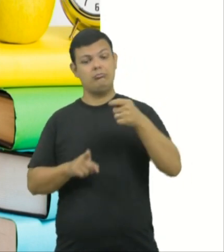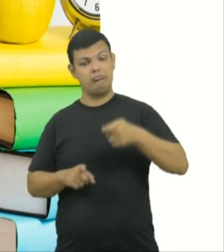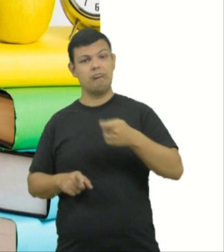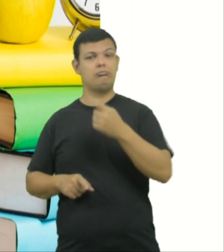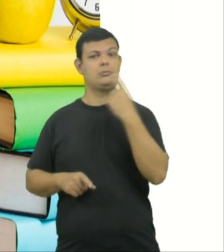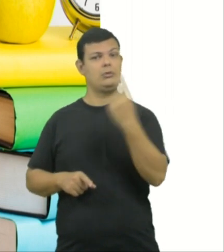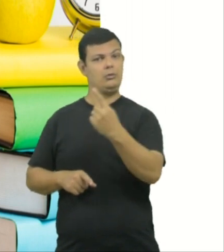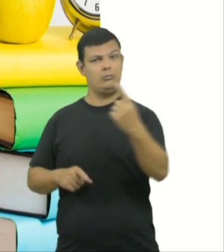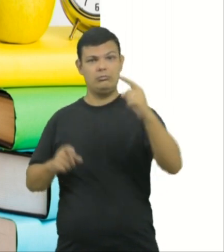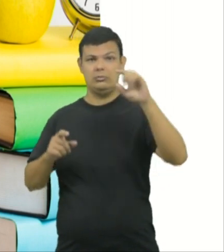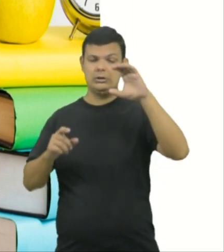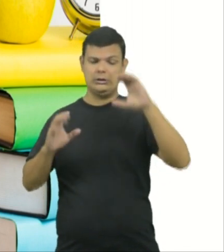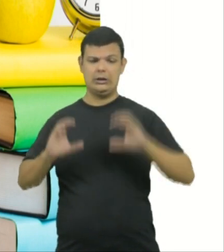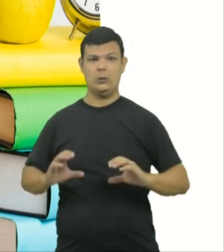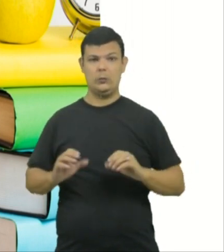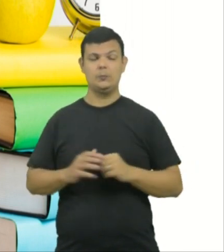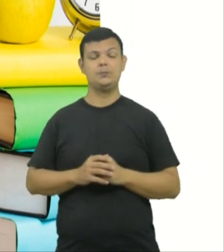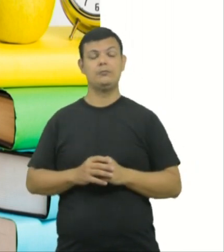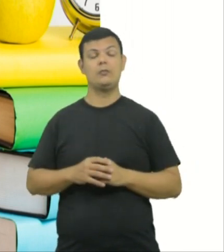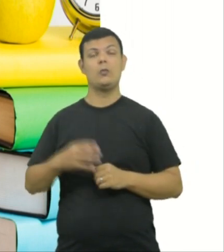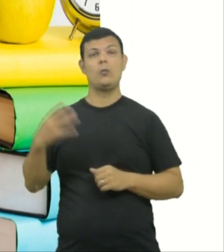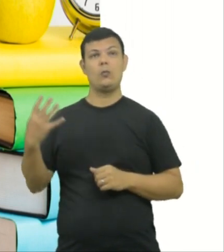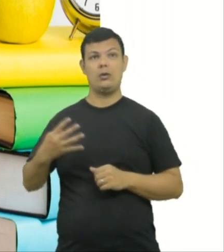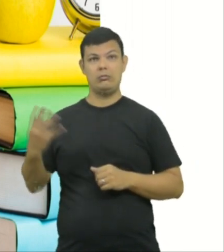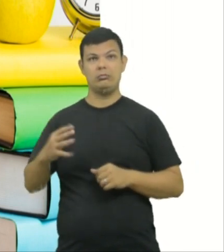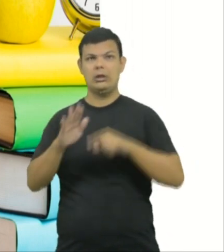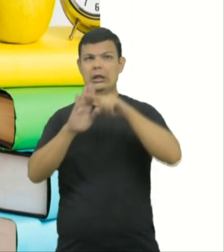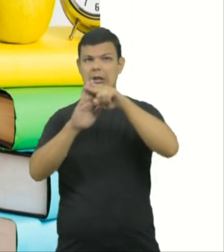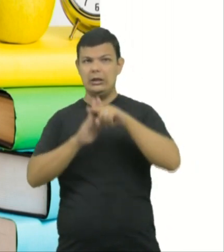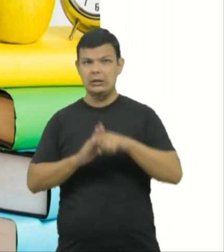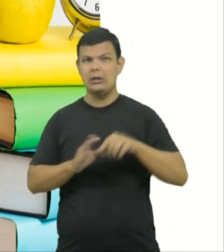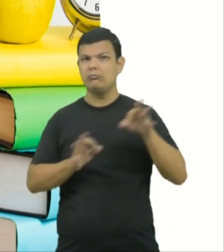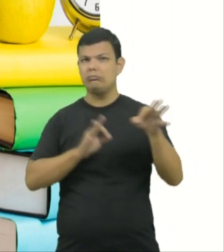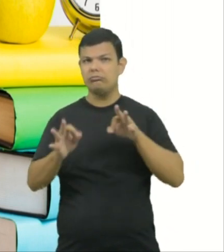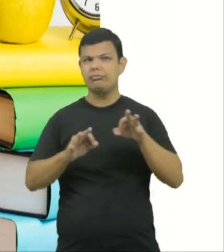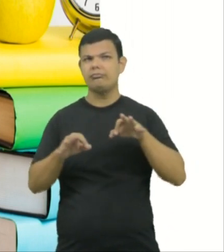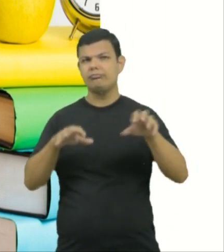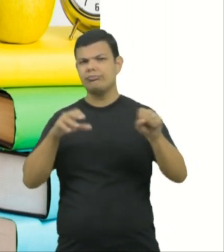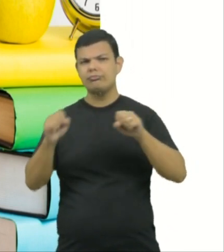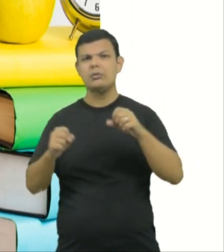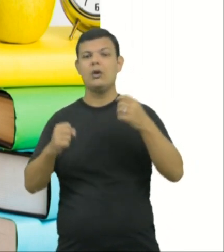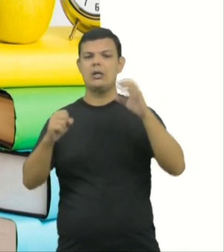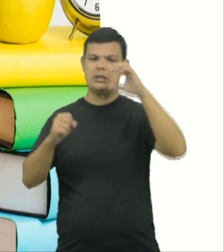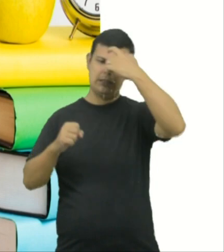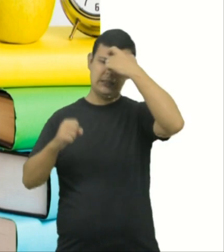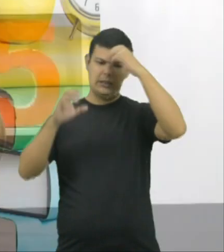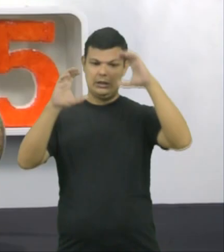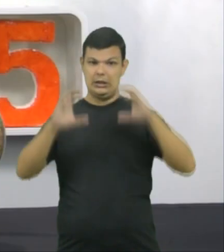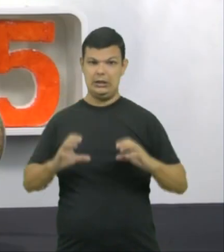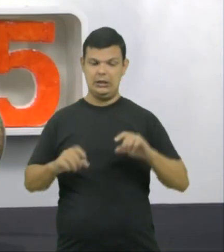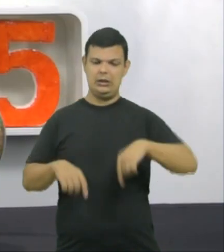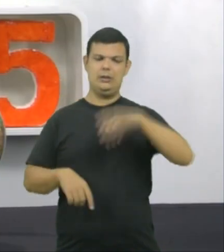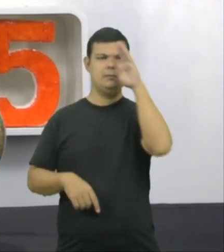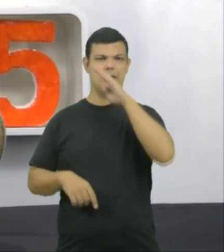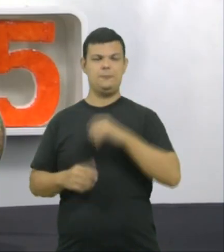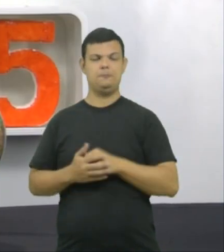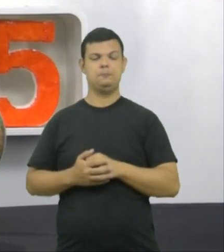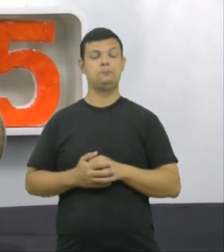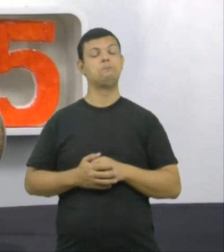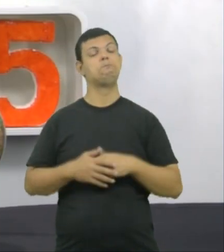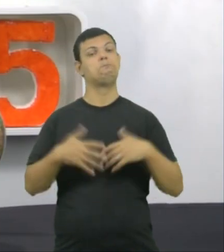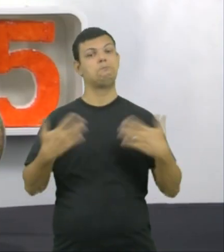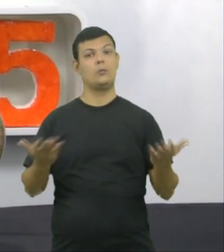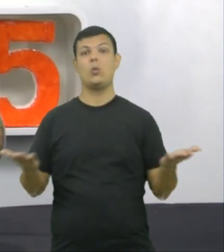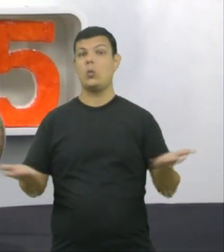cidadãos. Quarto, analisar o processo de conquista da cidadania no Brasil. Pois bem, então hoje a